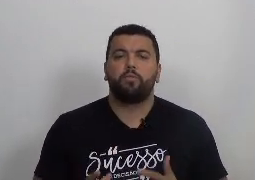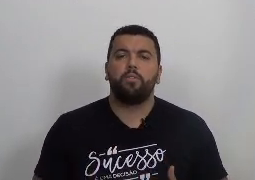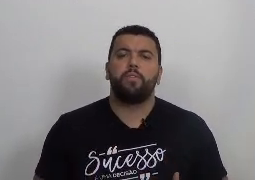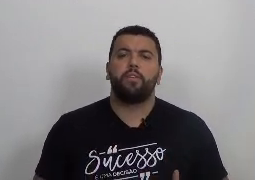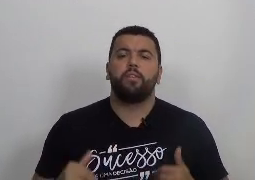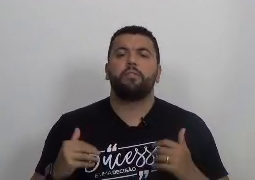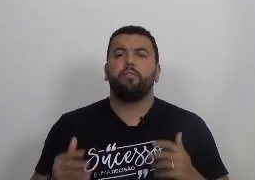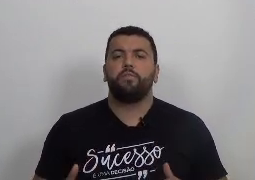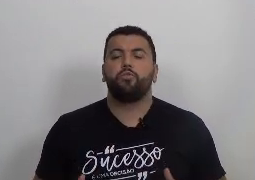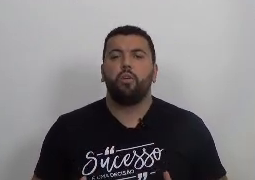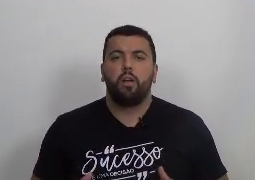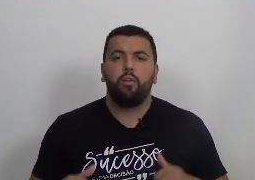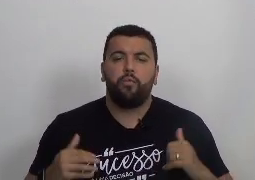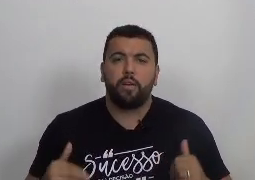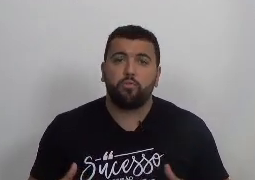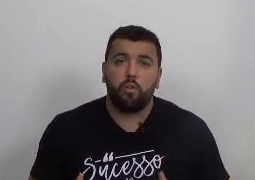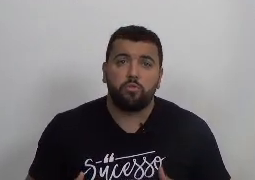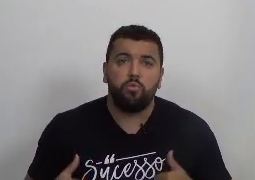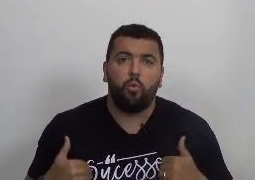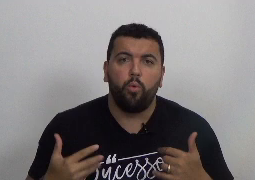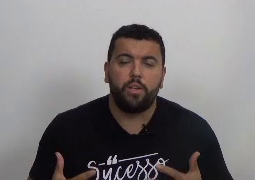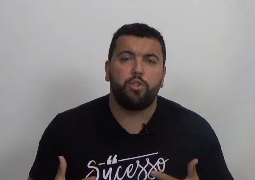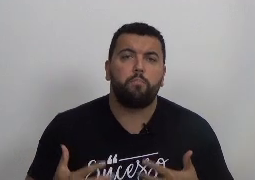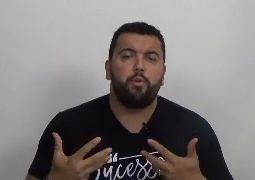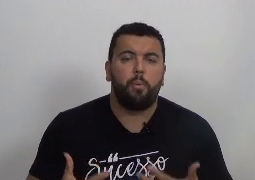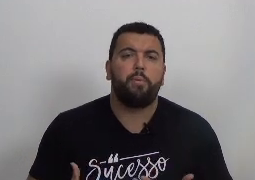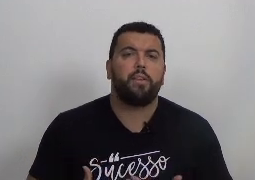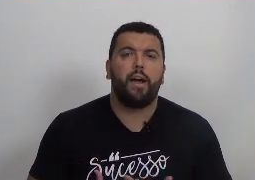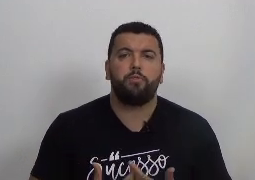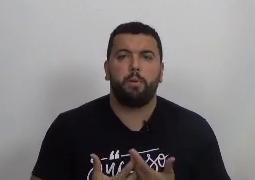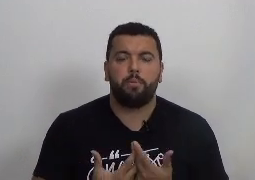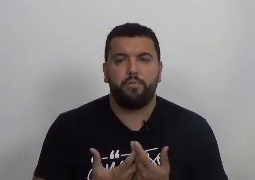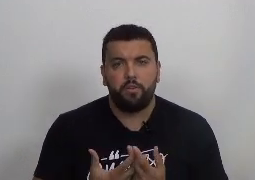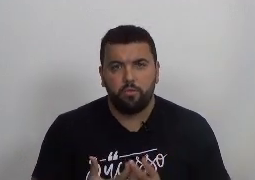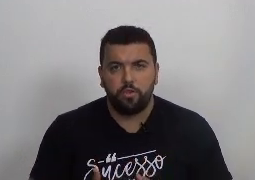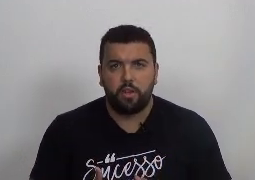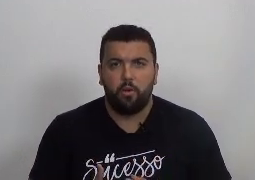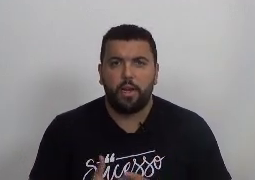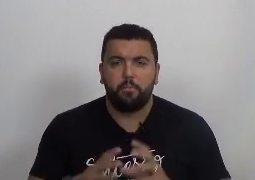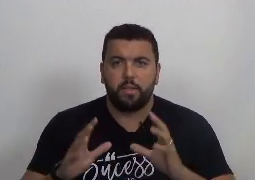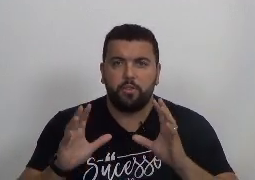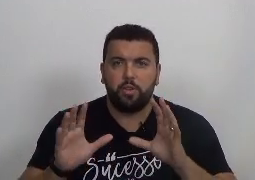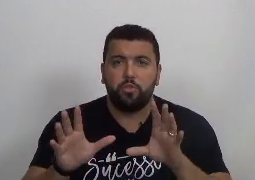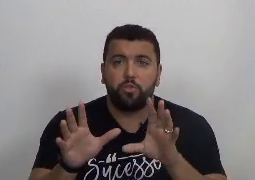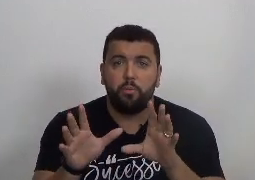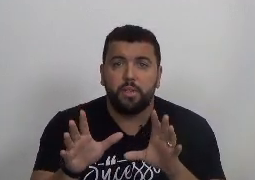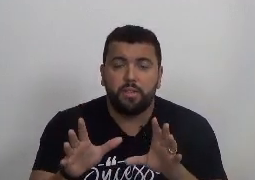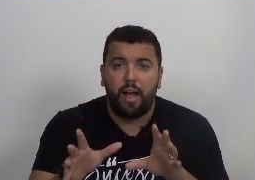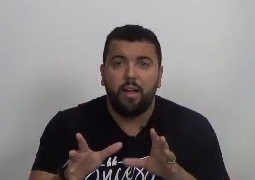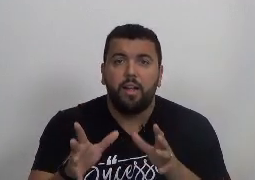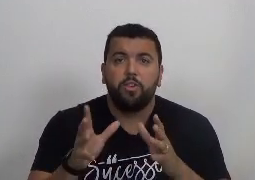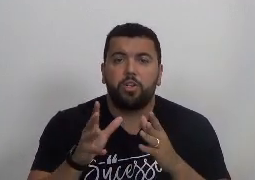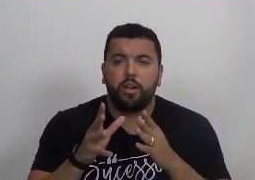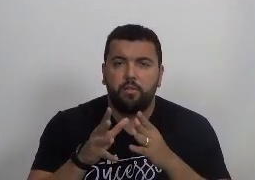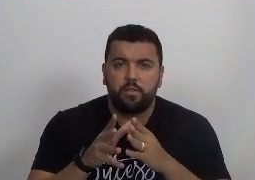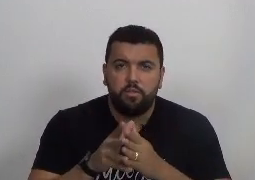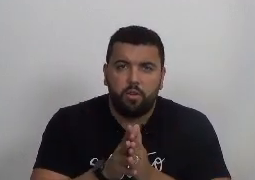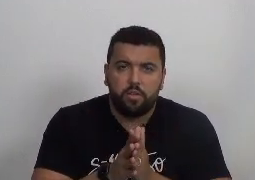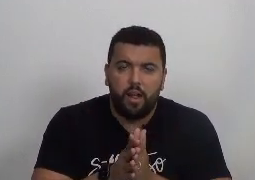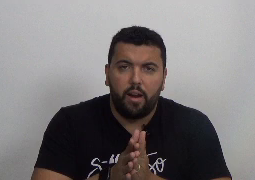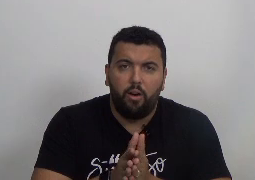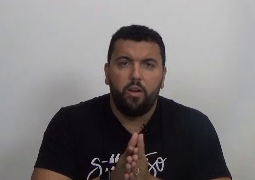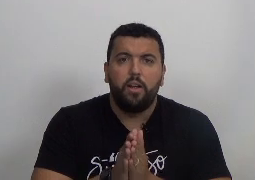eu sou professor renato oliveira e nesse vídeo eu faço o nosso cuide probabilidade para prefeitura de itaguaí mas antes da gente começar